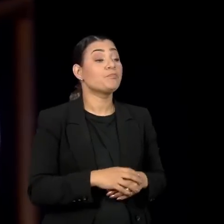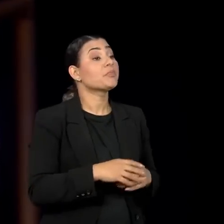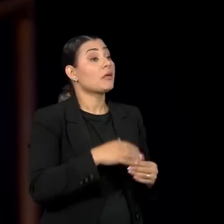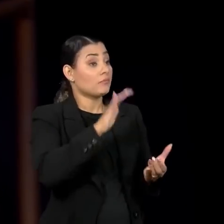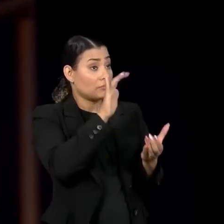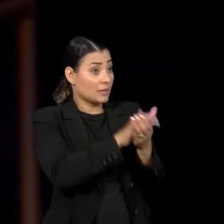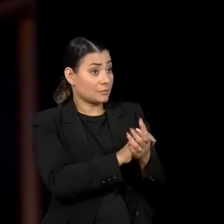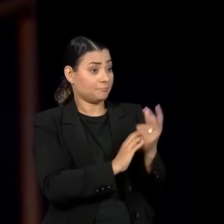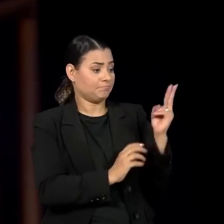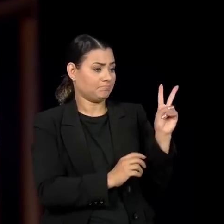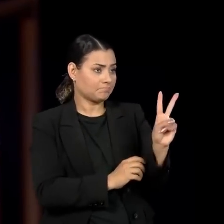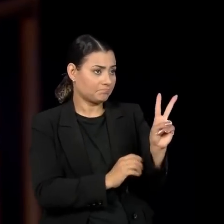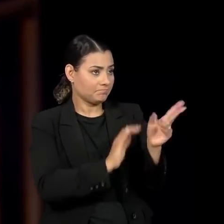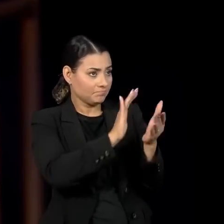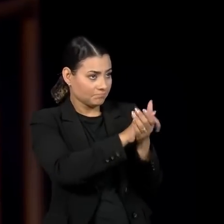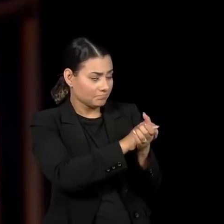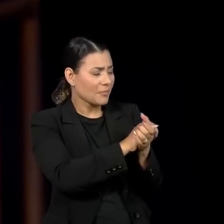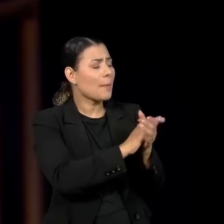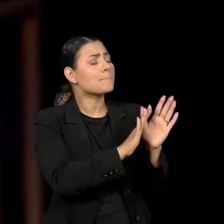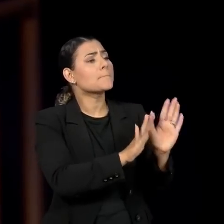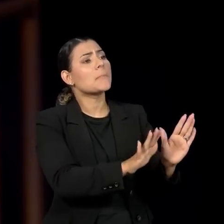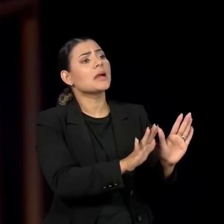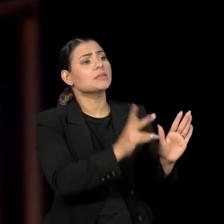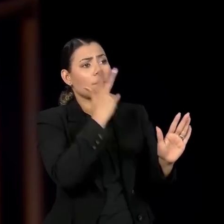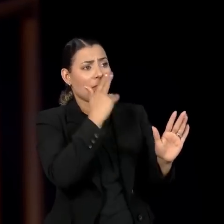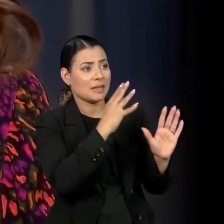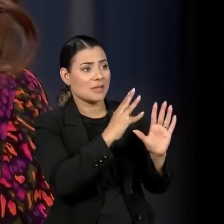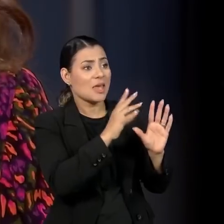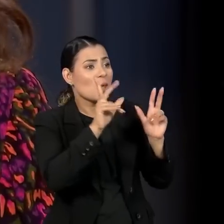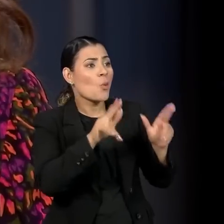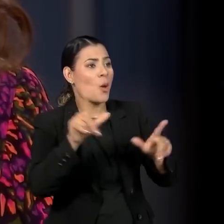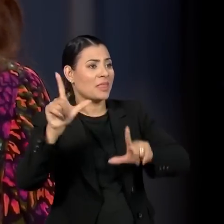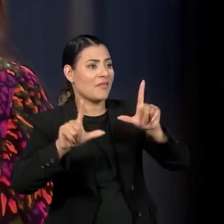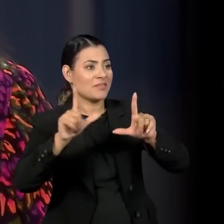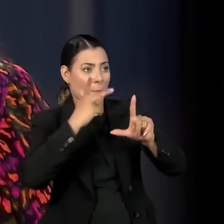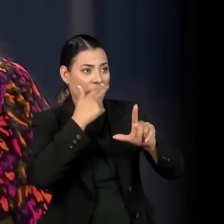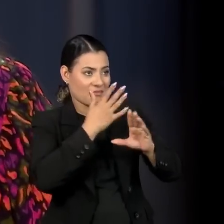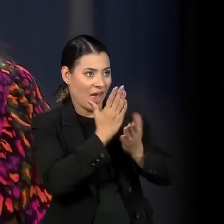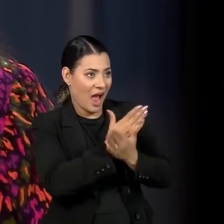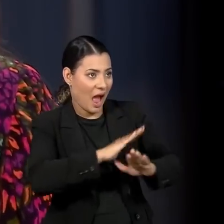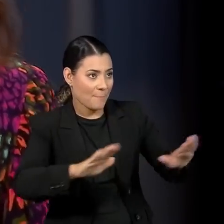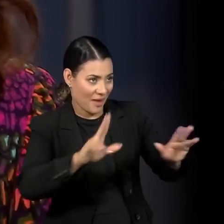é como a televisão está em risco de extinção?